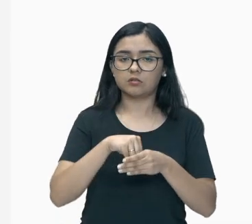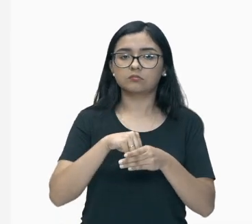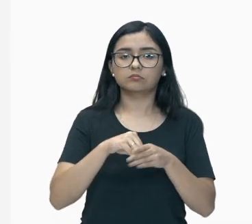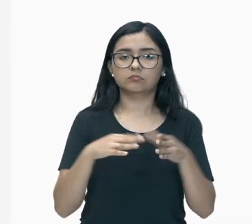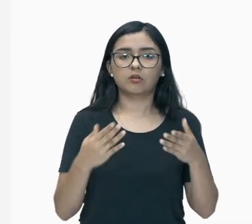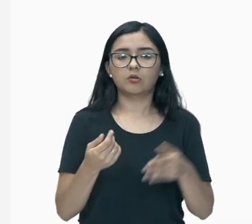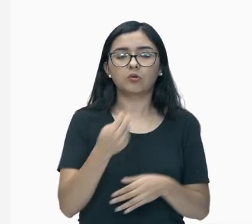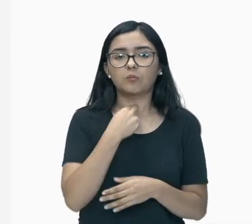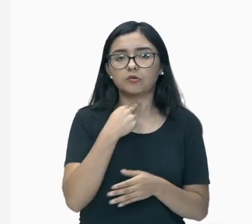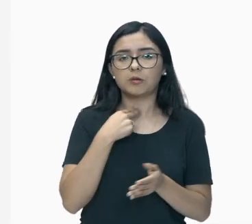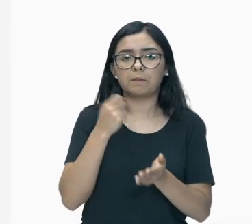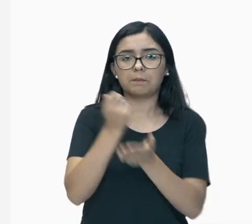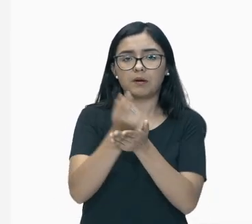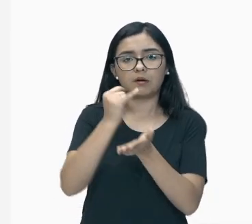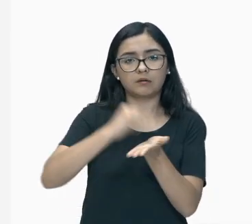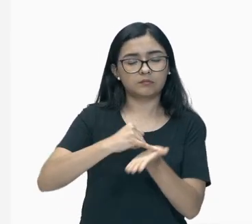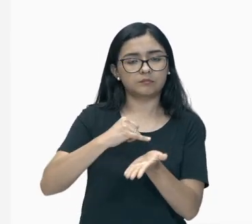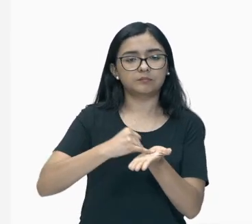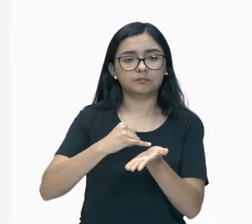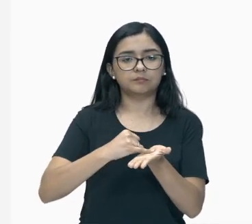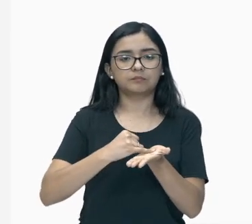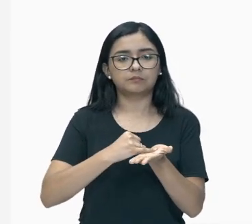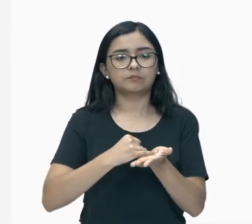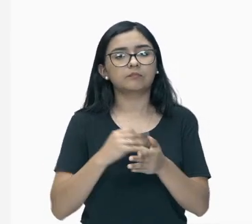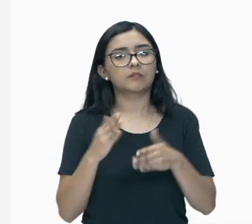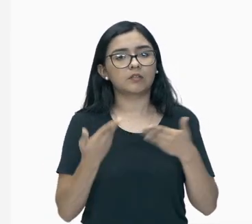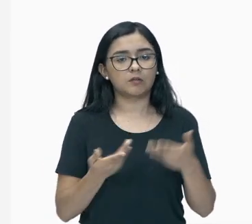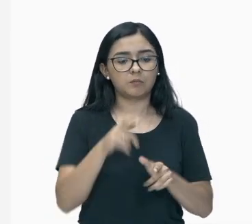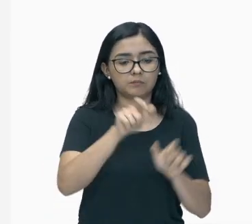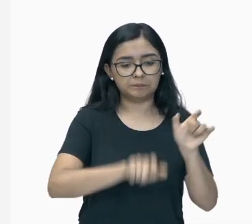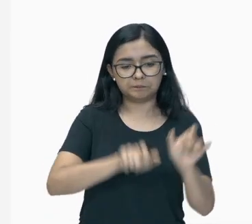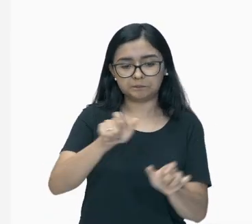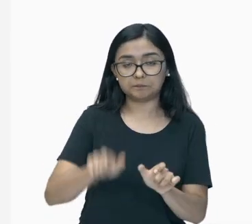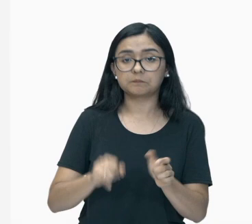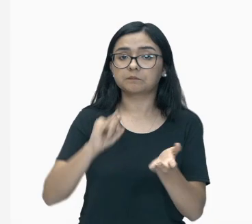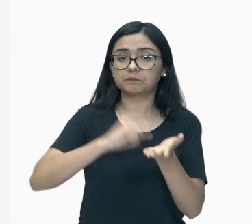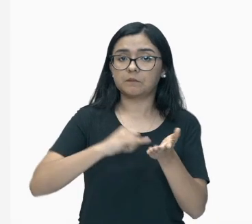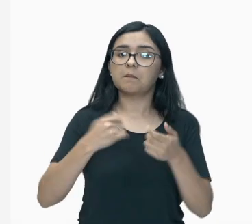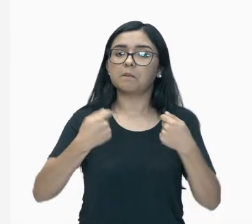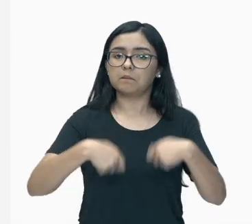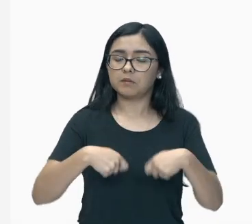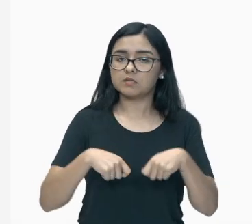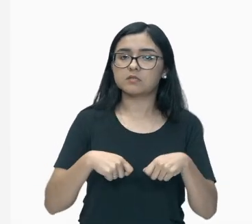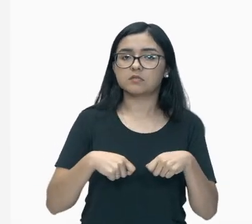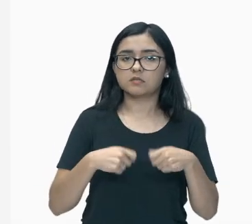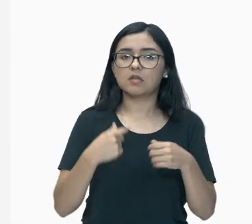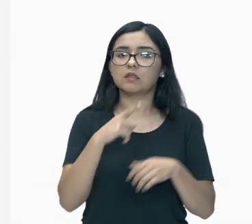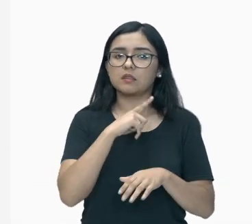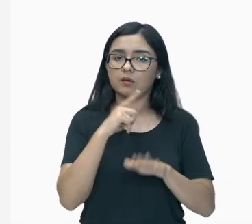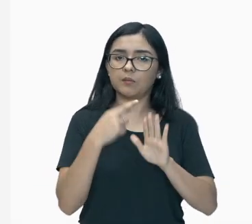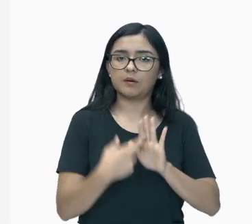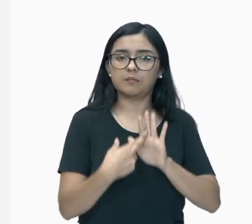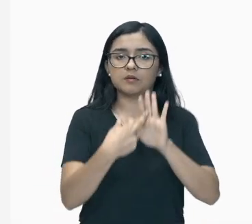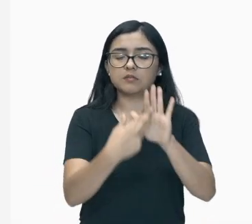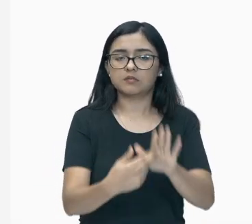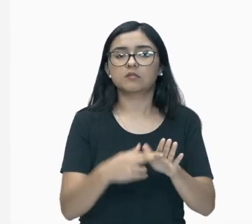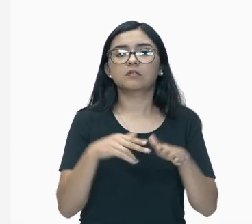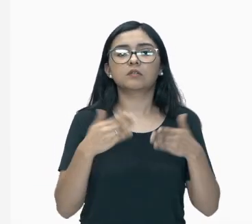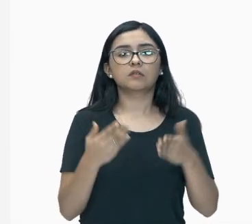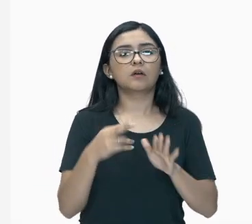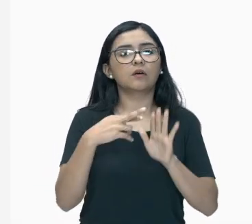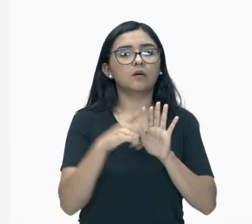daquela forma. Então, vejam lá. Então, o cidadão, para ser taxado, né, ele precisa ter representação. Então, as